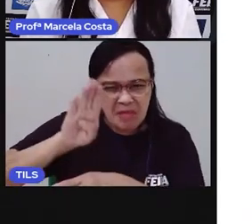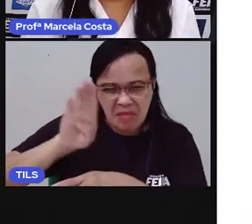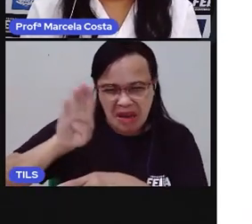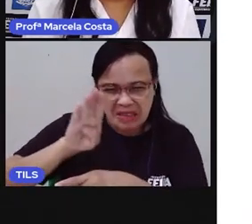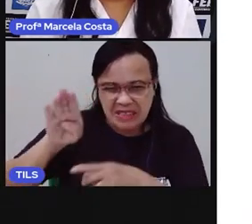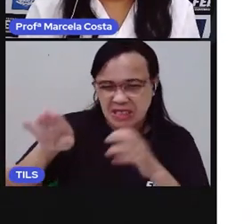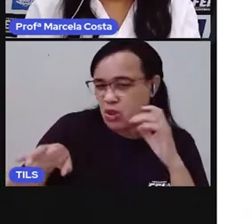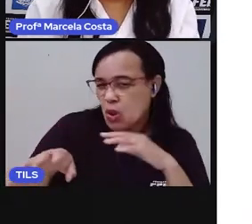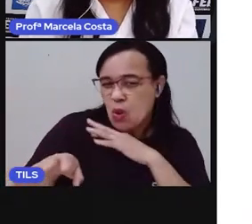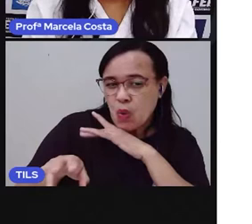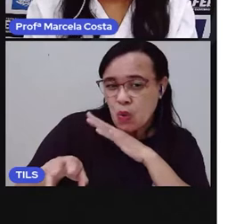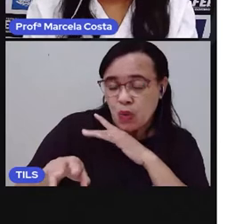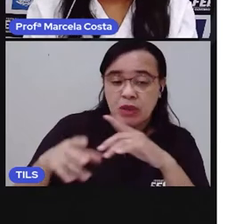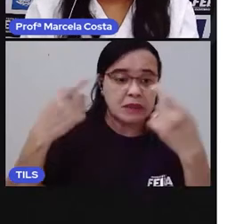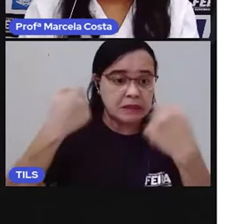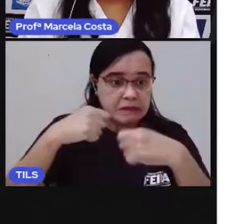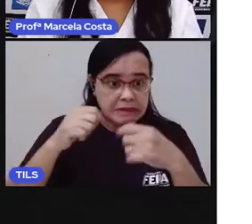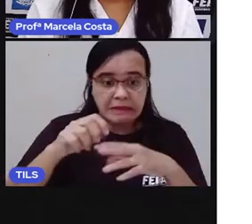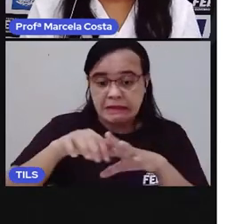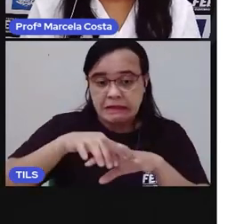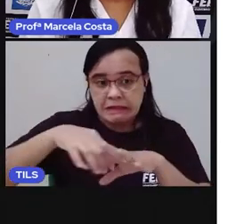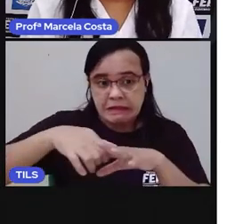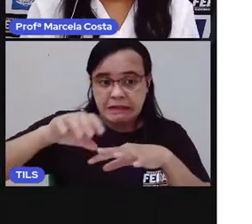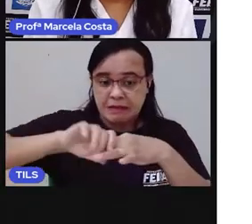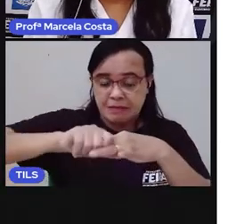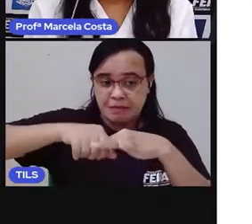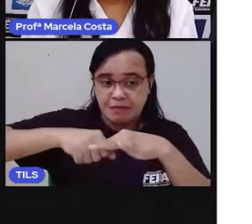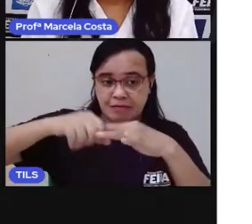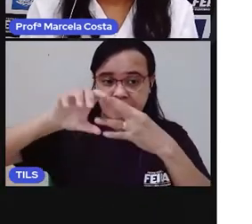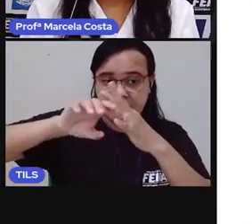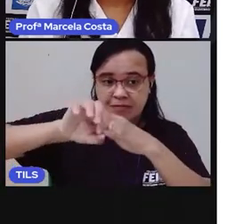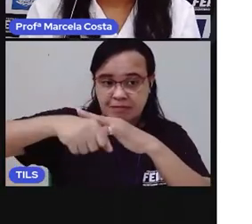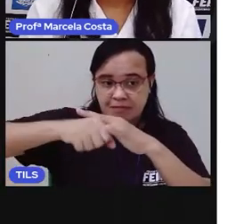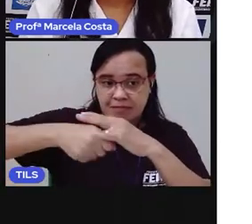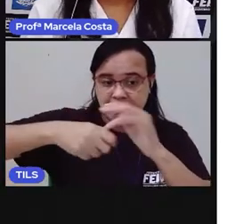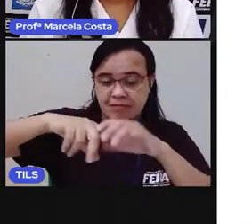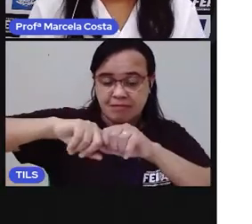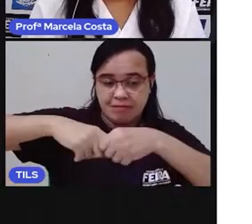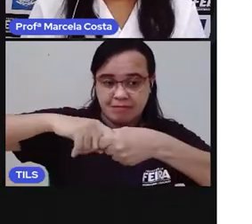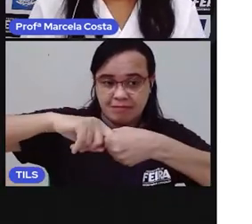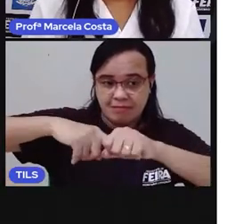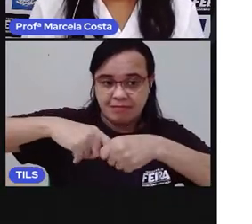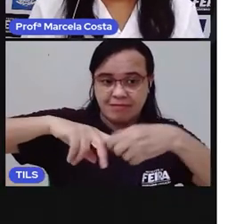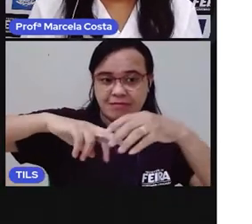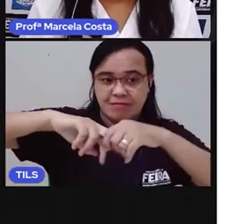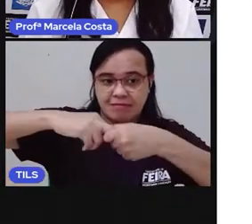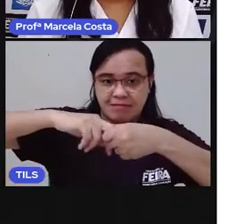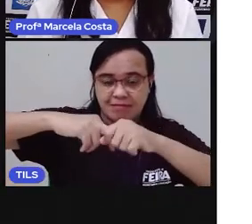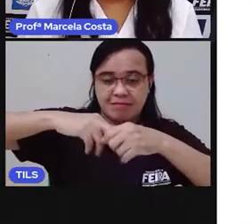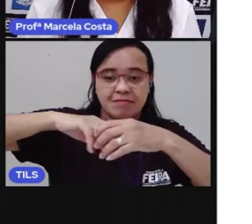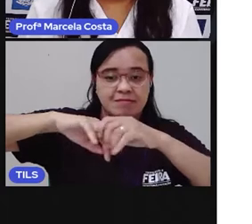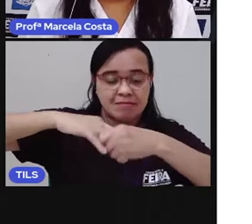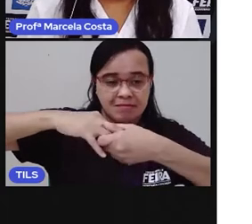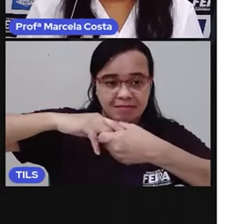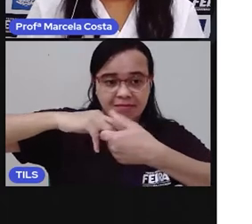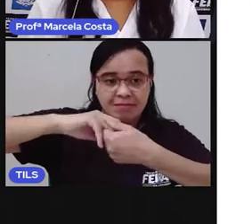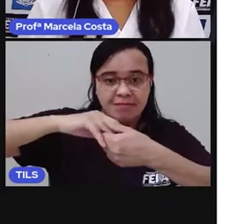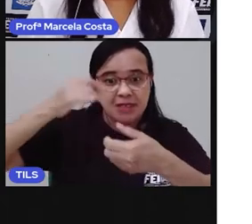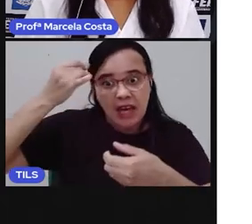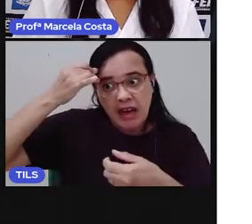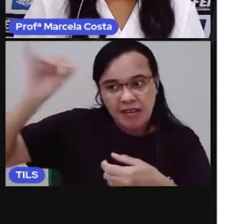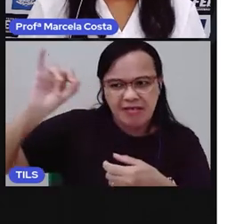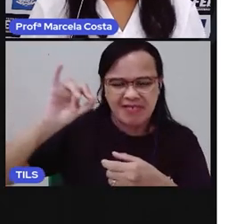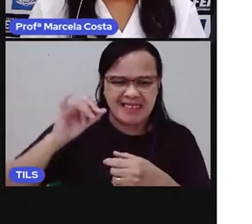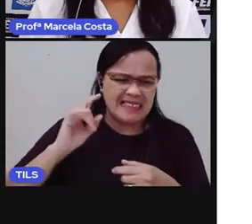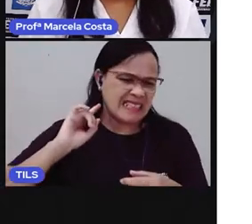ficam nas pontinhas dos dedos. Ó, limpar bem as unhas na hora que está lavando a mão, para eliminar toda a sujeira que está